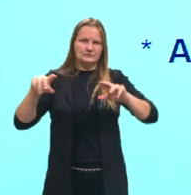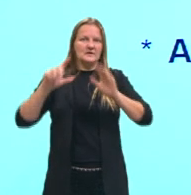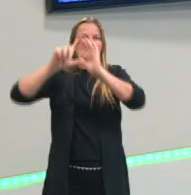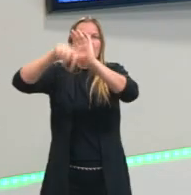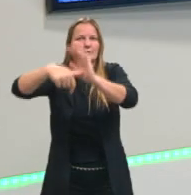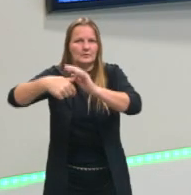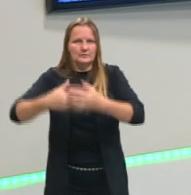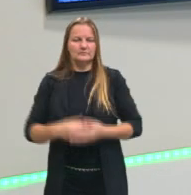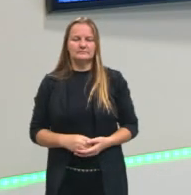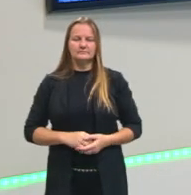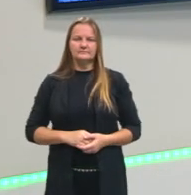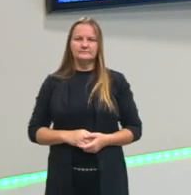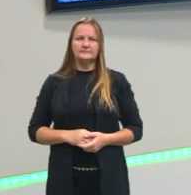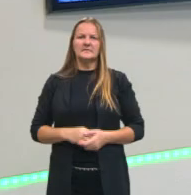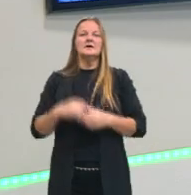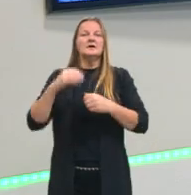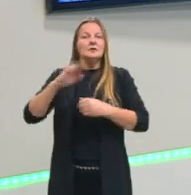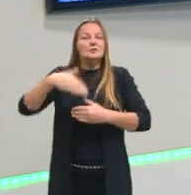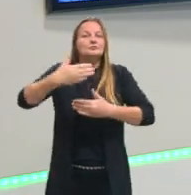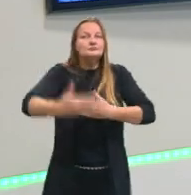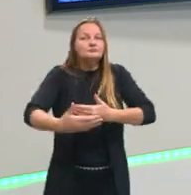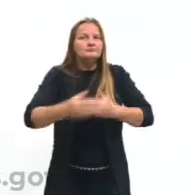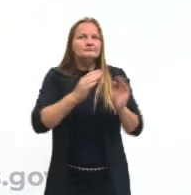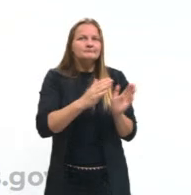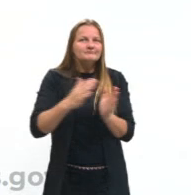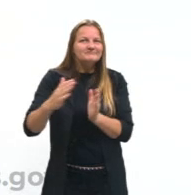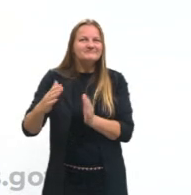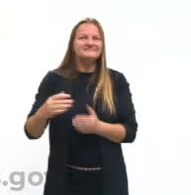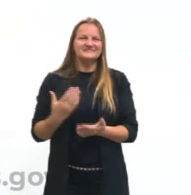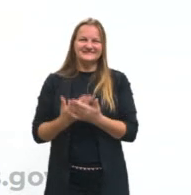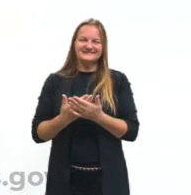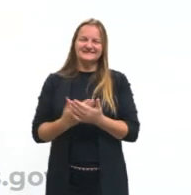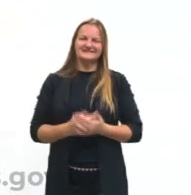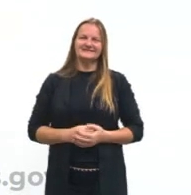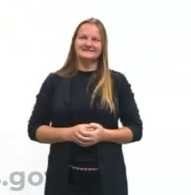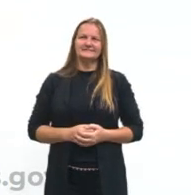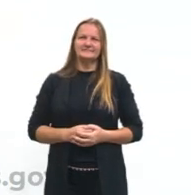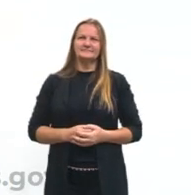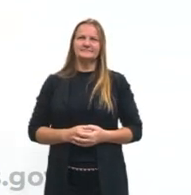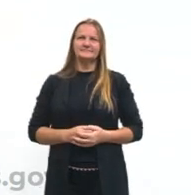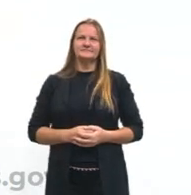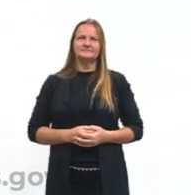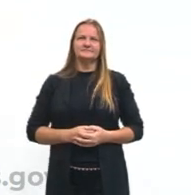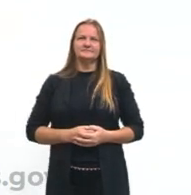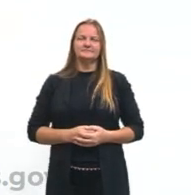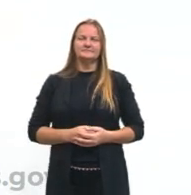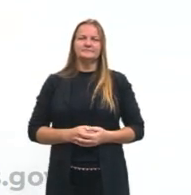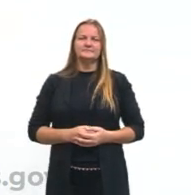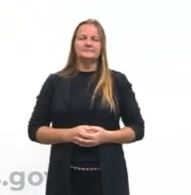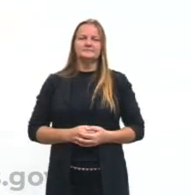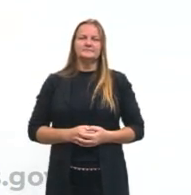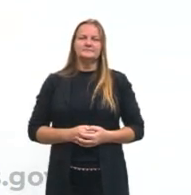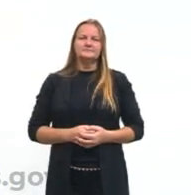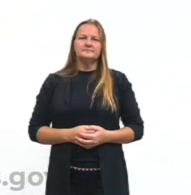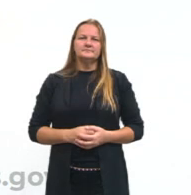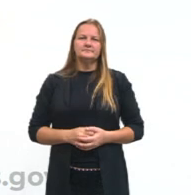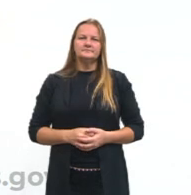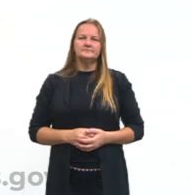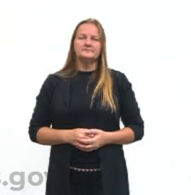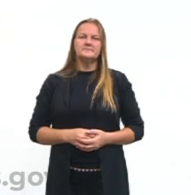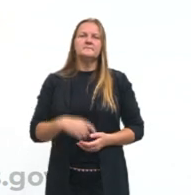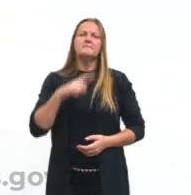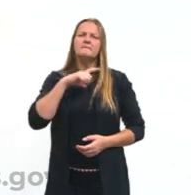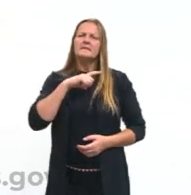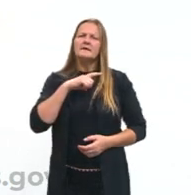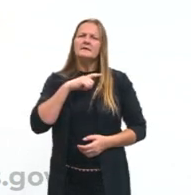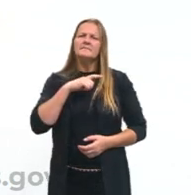depois Seguindo aqui a coisa começa já e isso pré-socráticos Começa a complicar um pouquinho mais tem